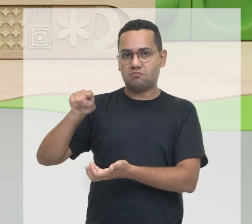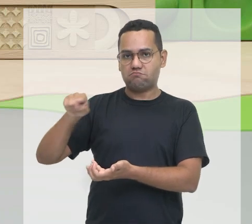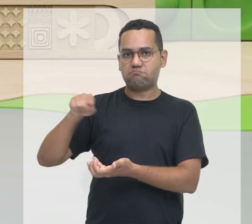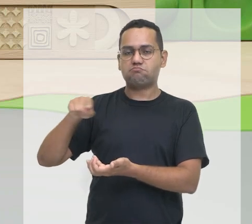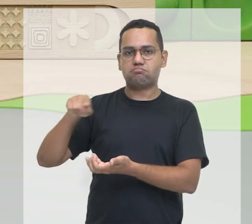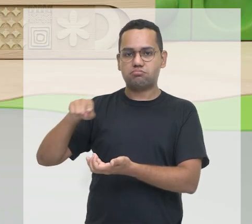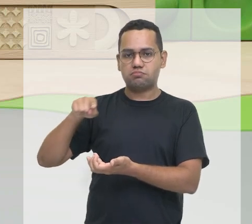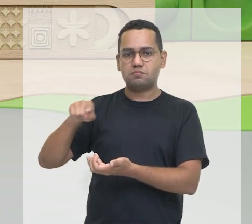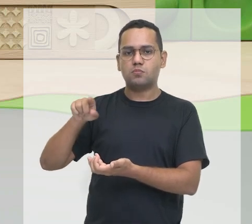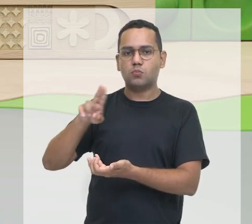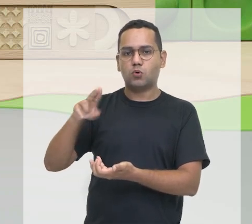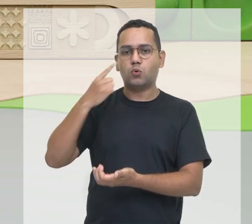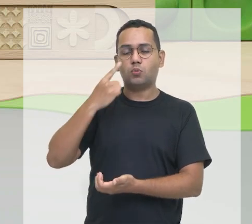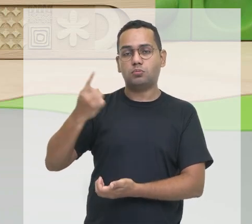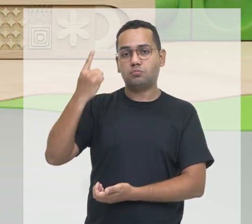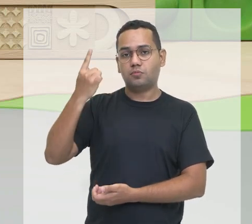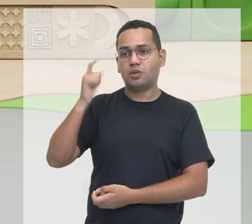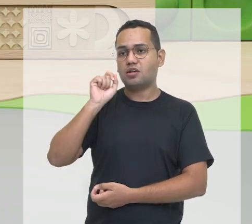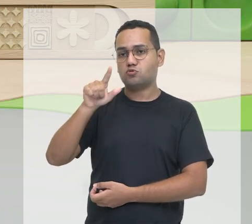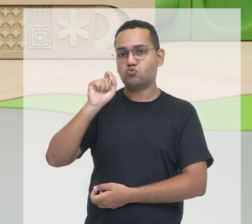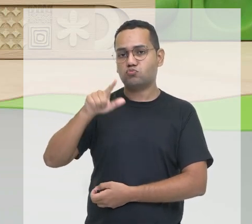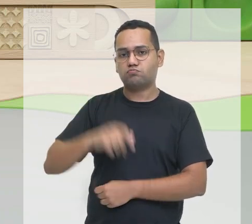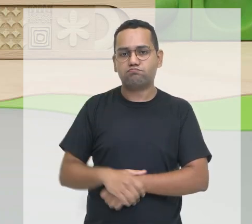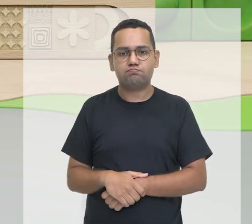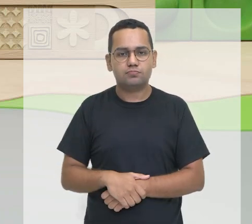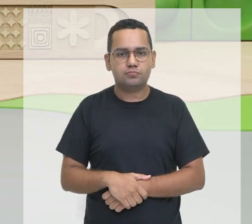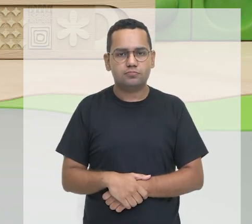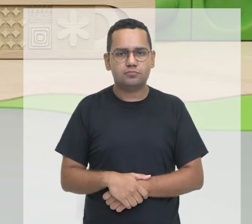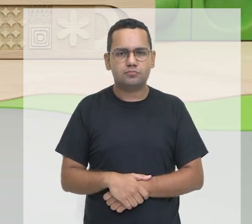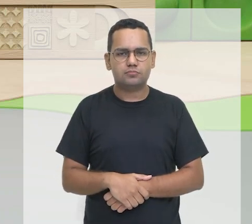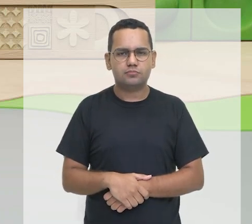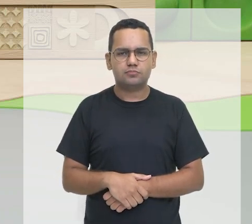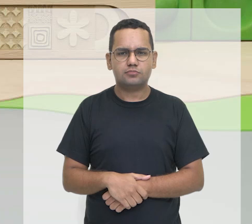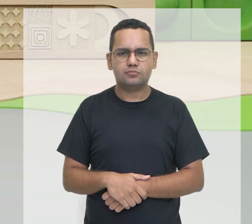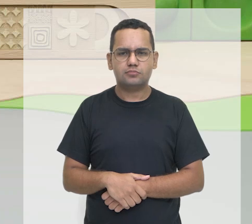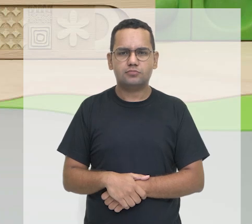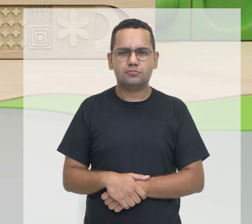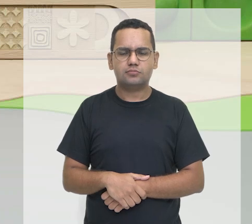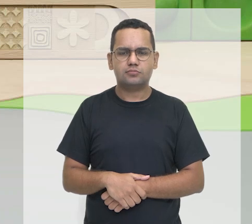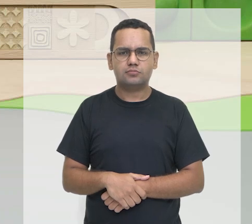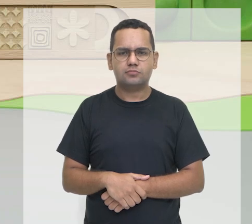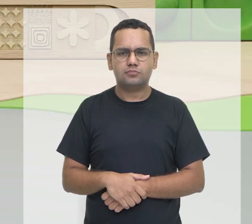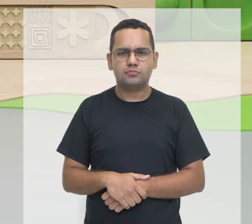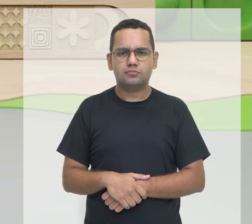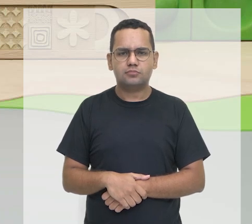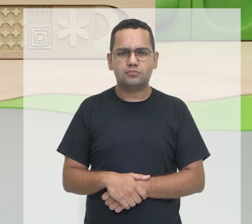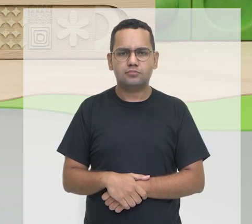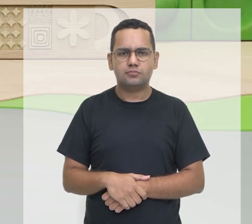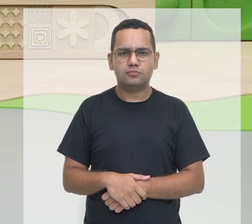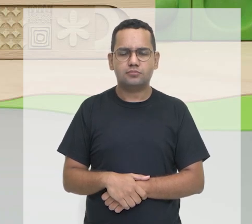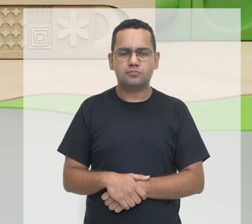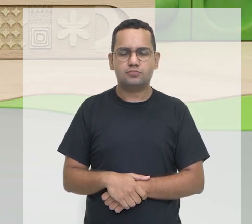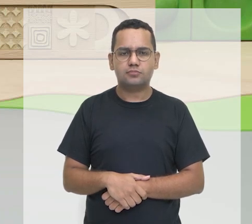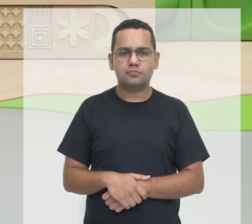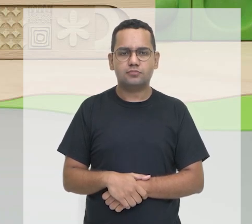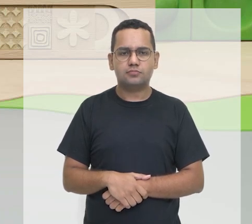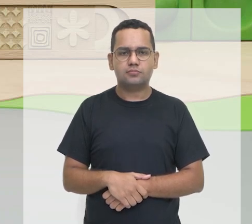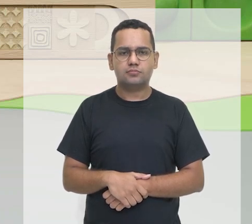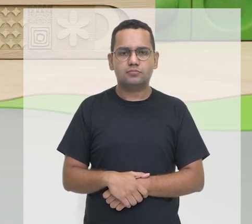estrelas classificadas como supergigantes azuis. A gente vai observar uma dessas estrelas